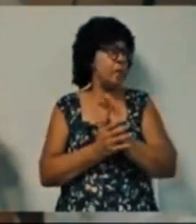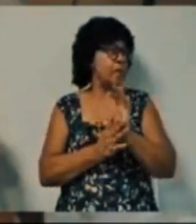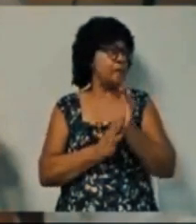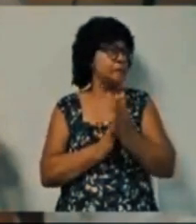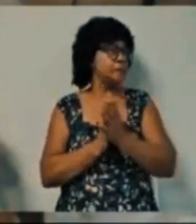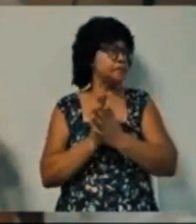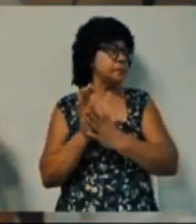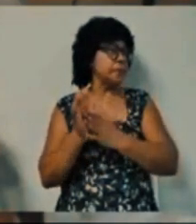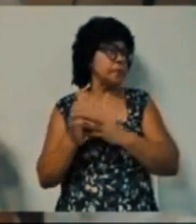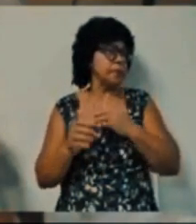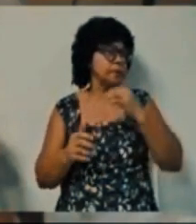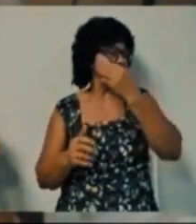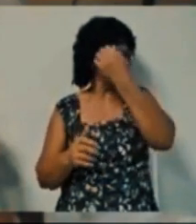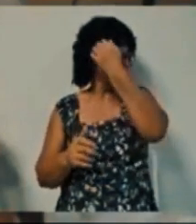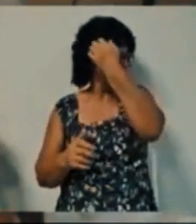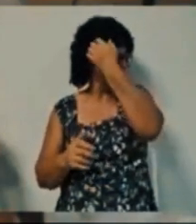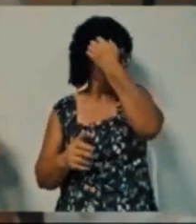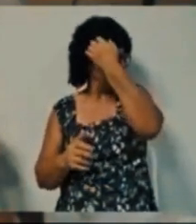diante de Ti,